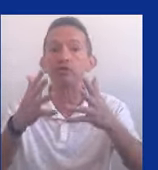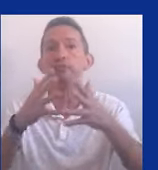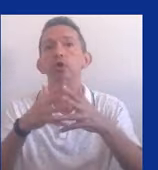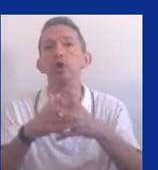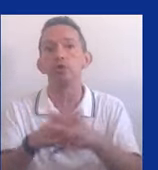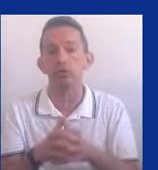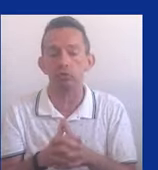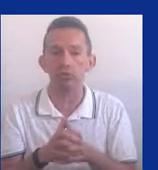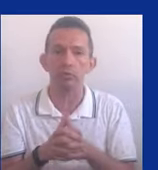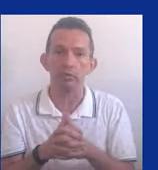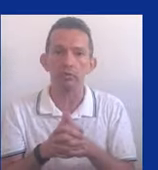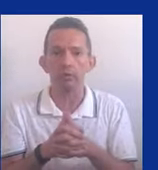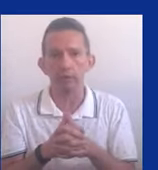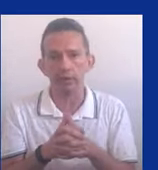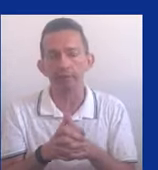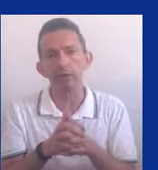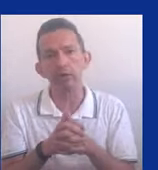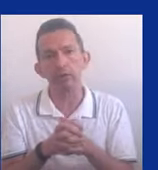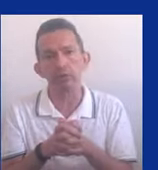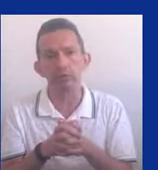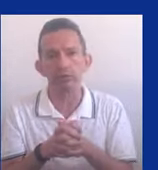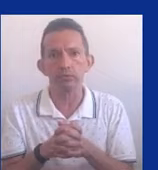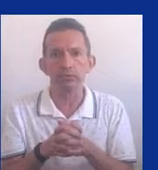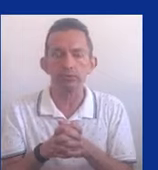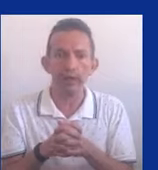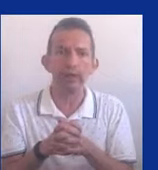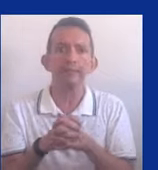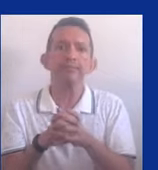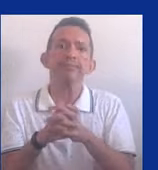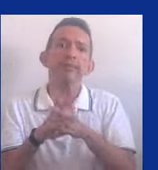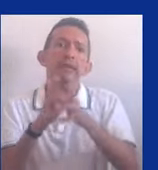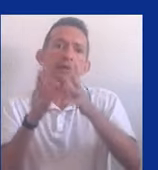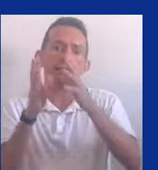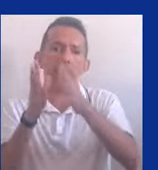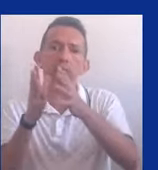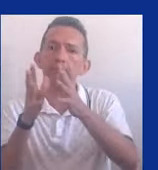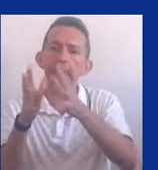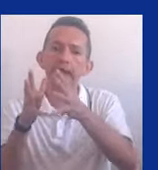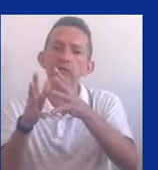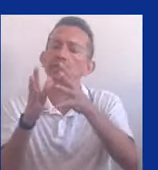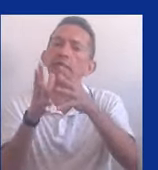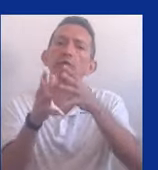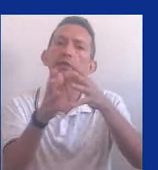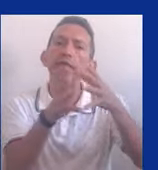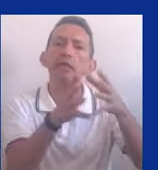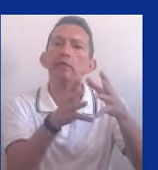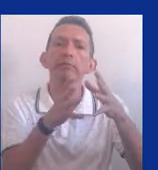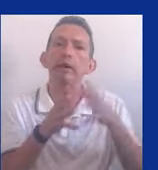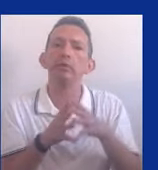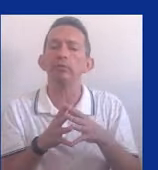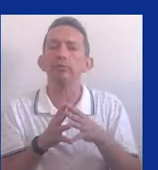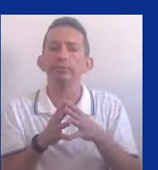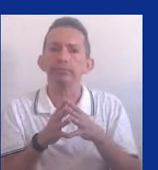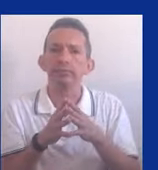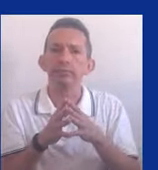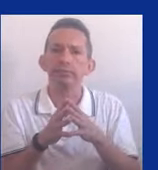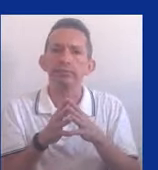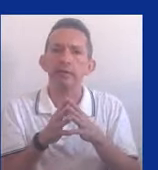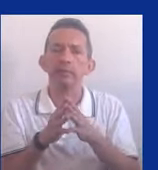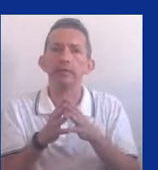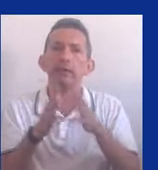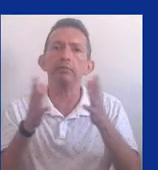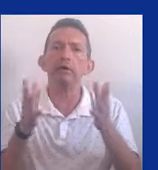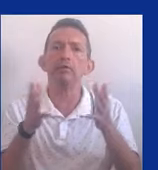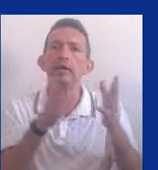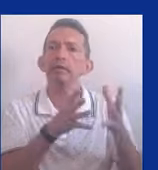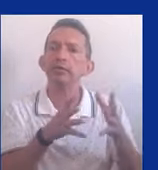é endossimbiótico, dentro para isto, tá? Então, plástico você não vai encontrar em célula animal,